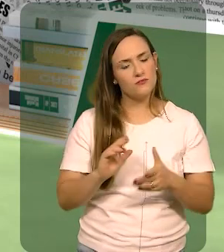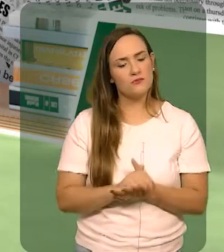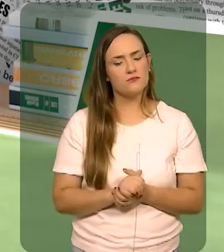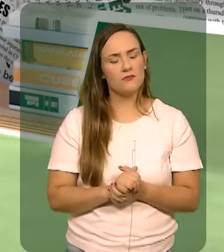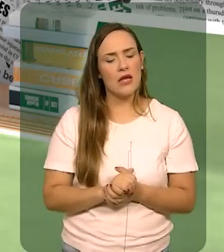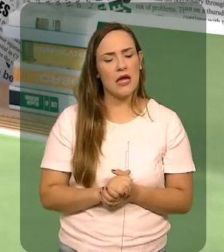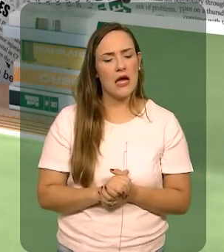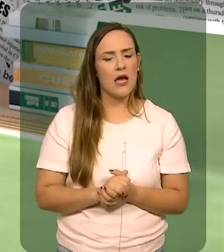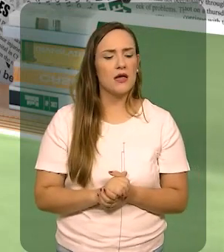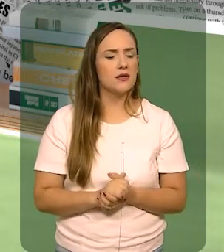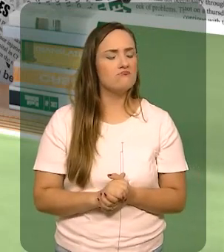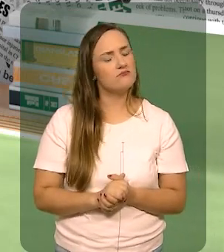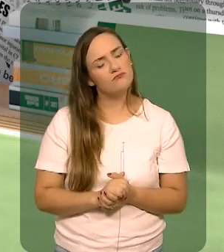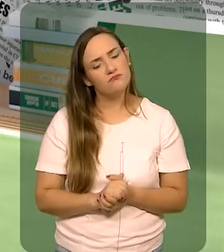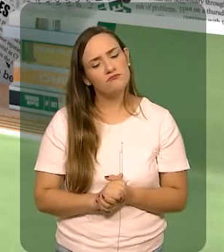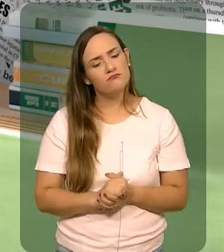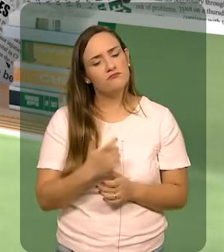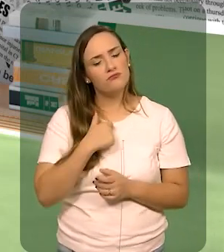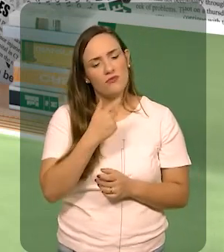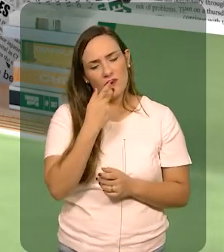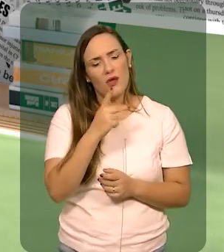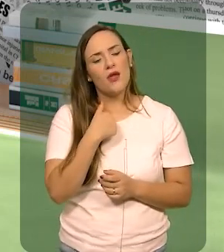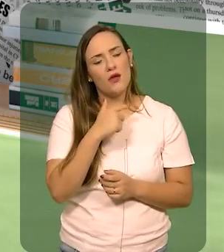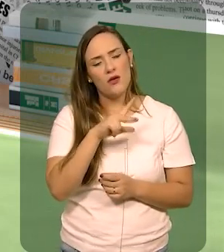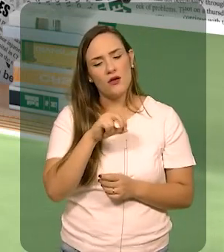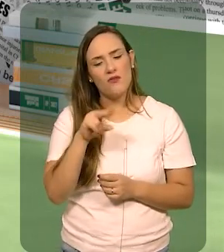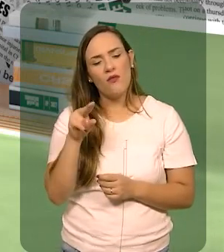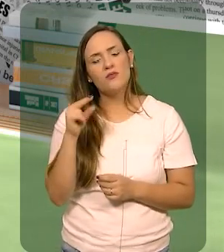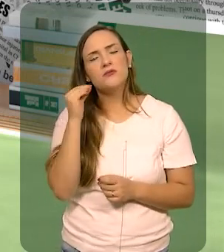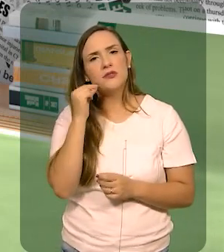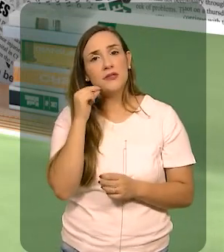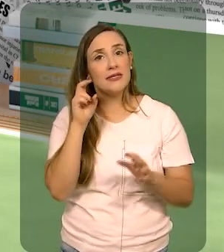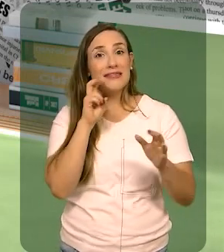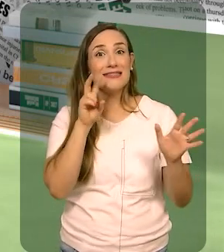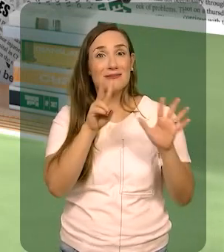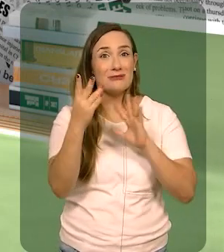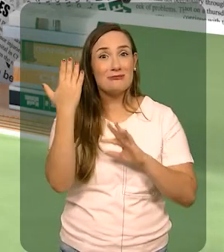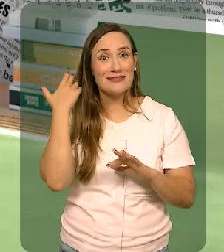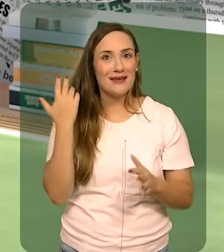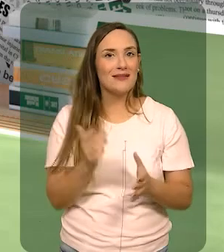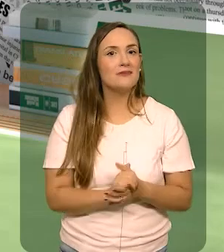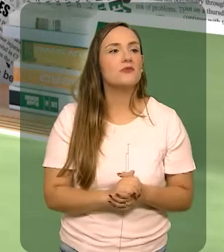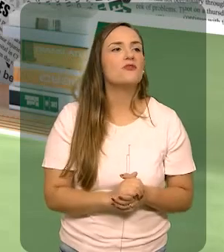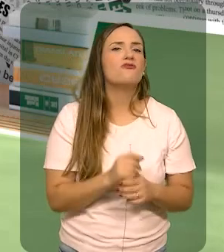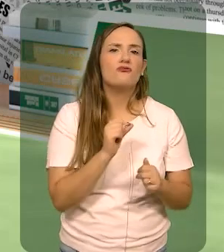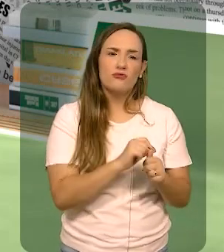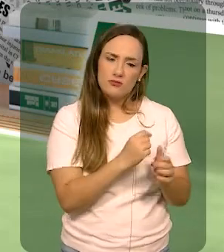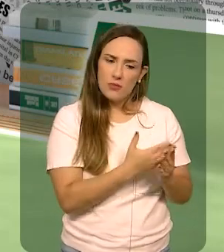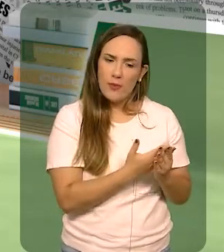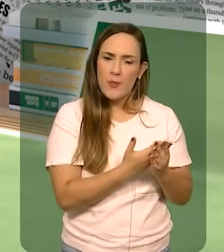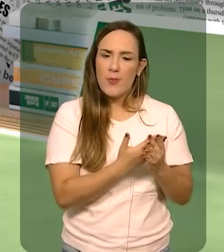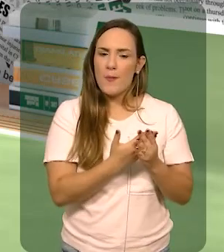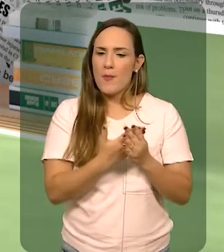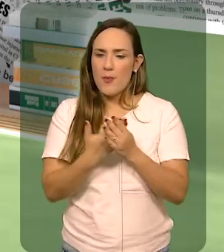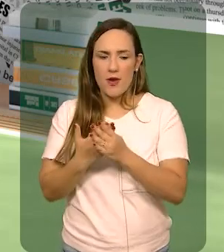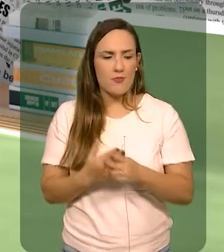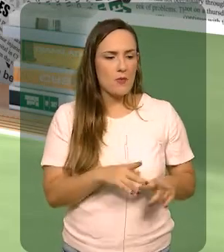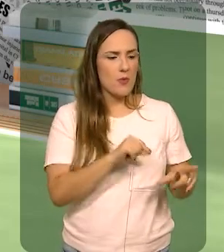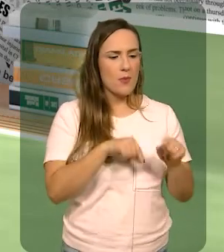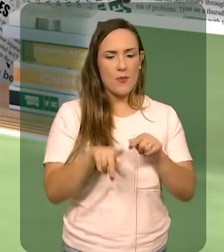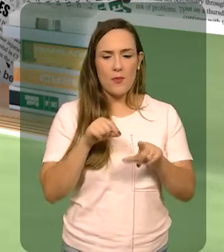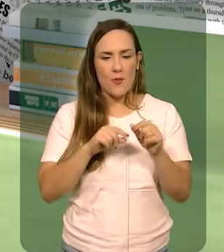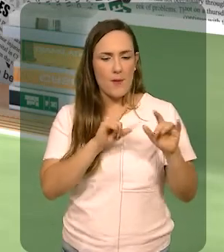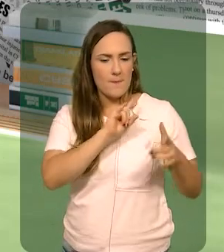social. Eu falei, vou tentar. Né? E numa quinta recente agora, depois de tudo, ter feito